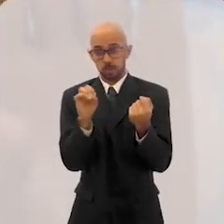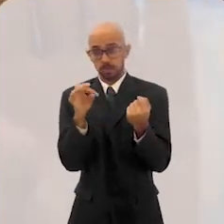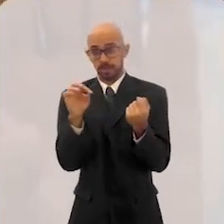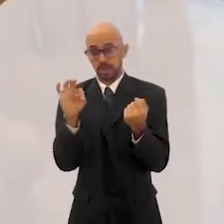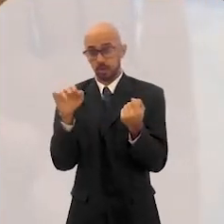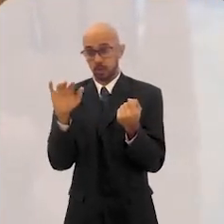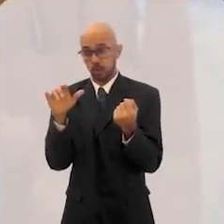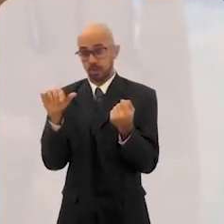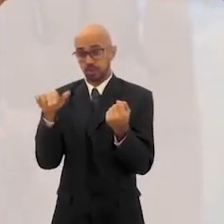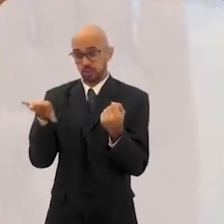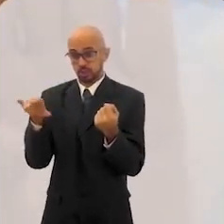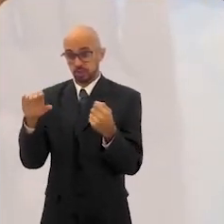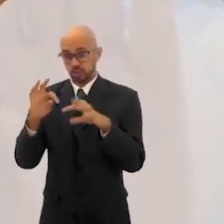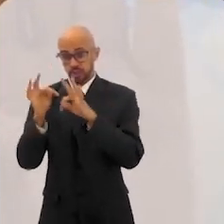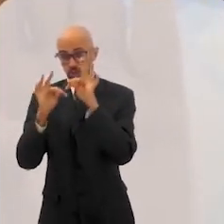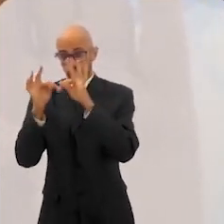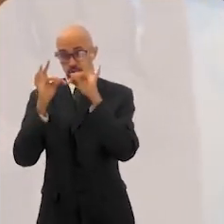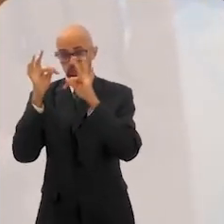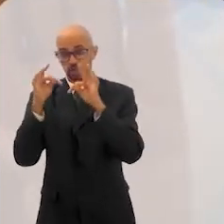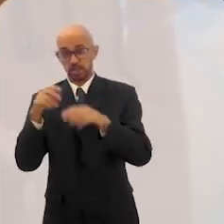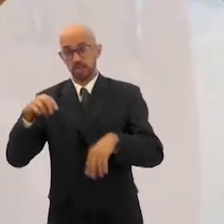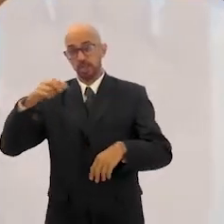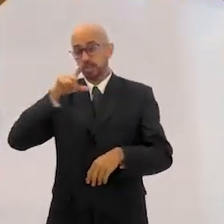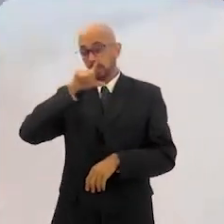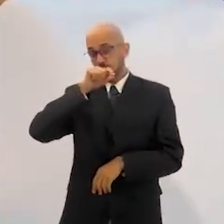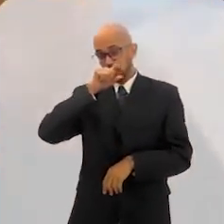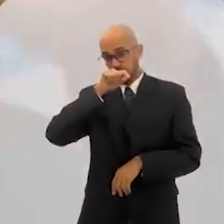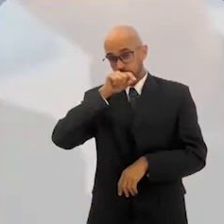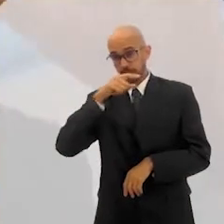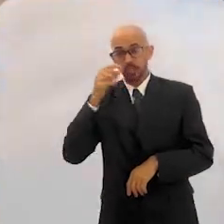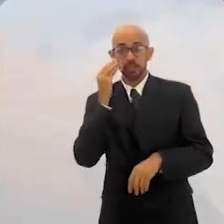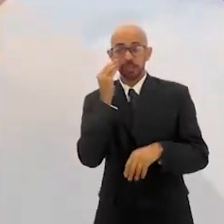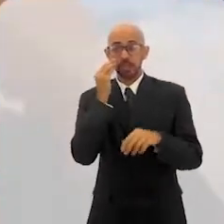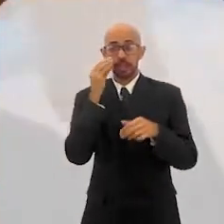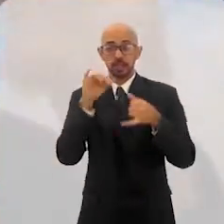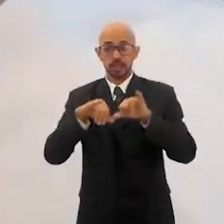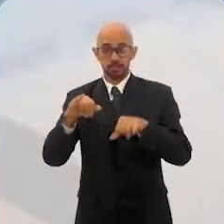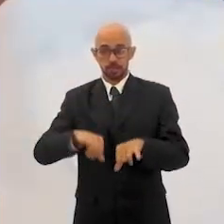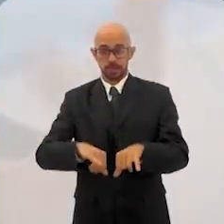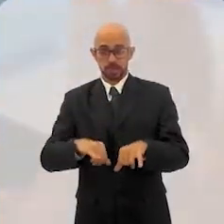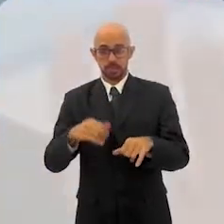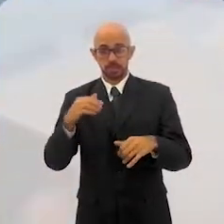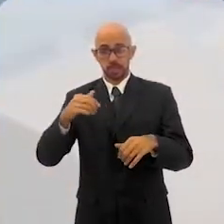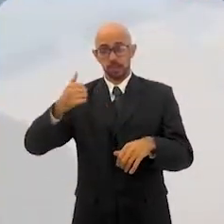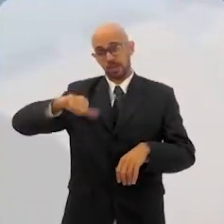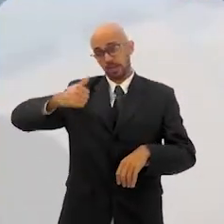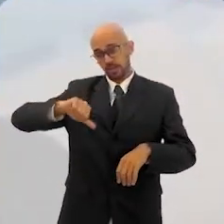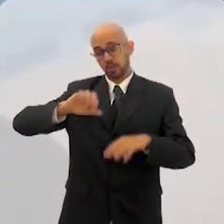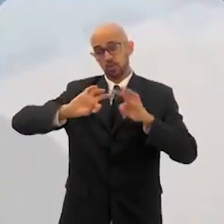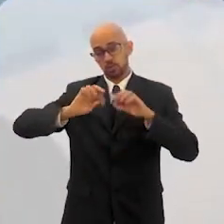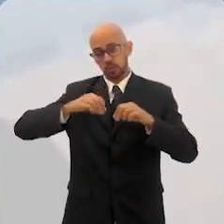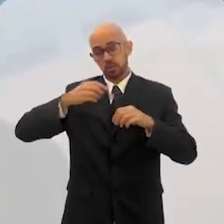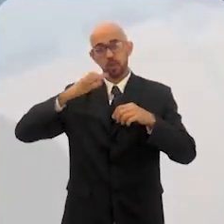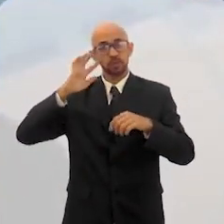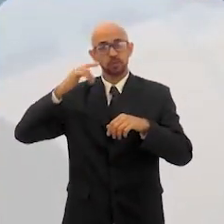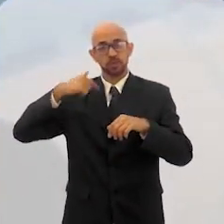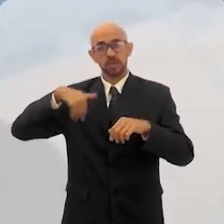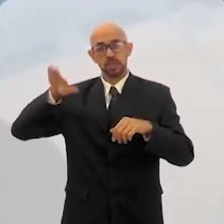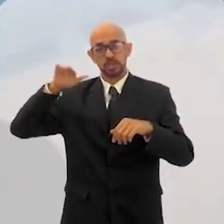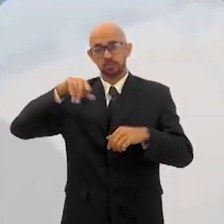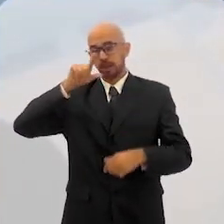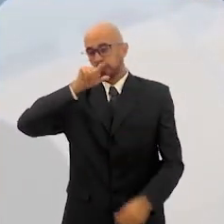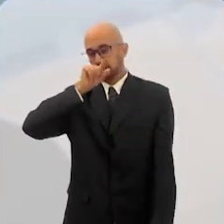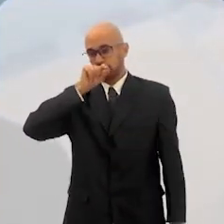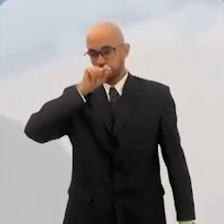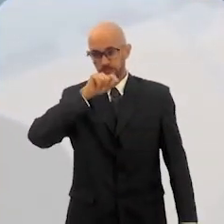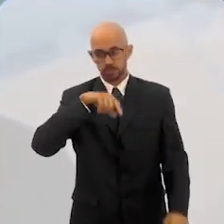Isso. e Nilópolis, que eu tentei química. E nessa avaliação toda, eu acabei escolhendo ir para Nilópolis fazer o curso técnico